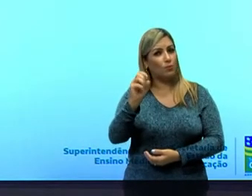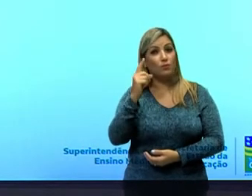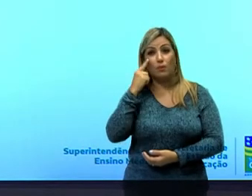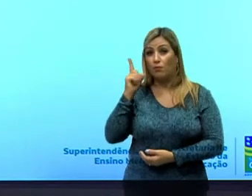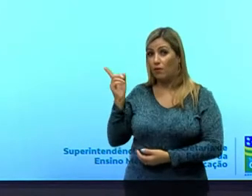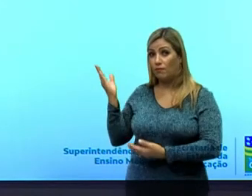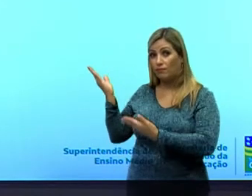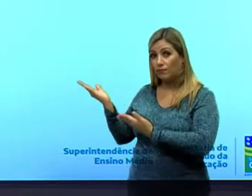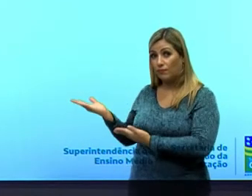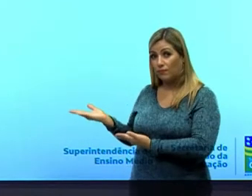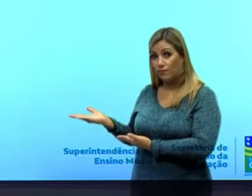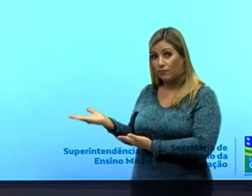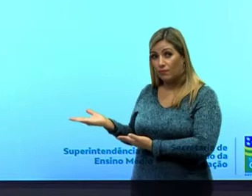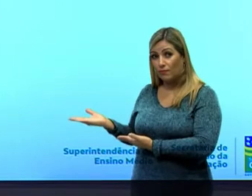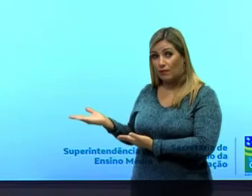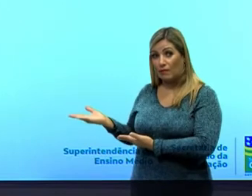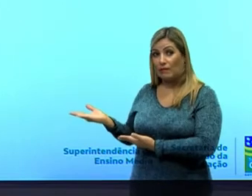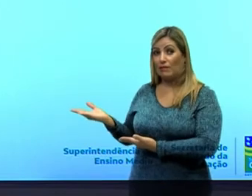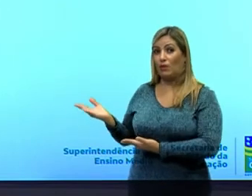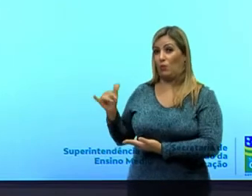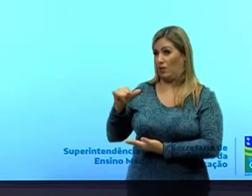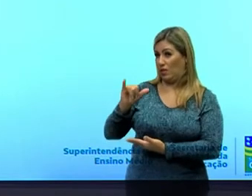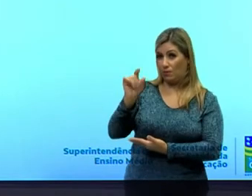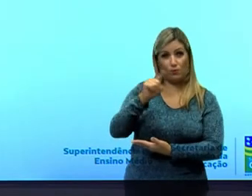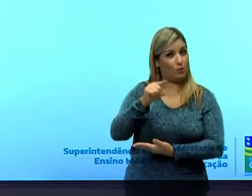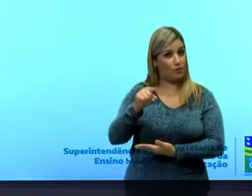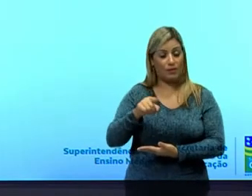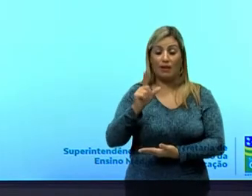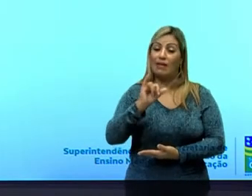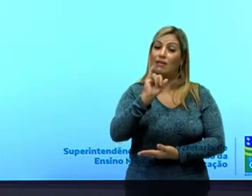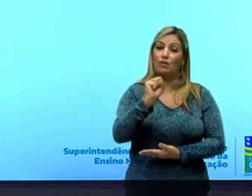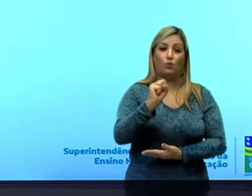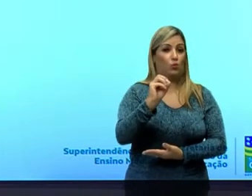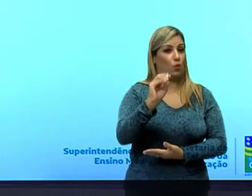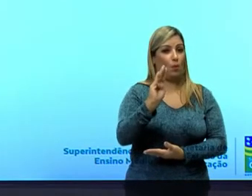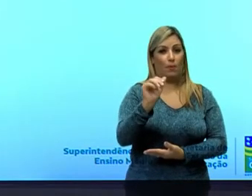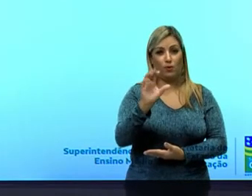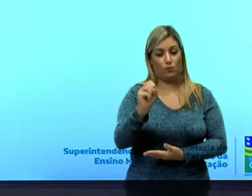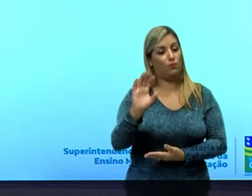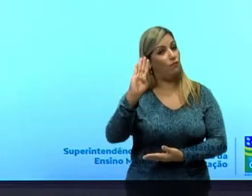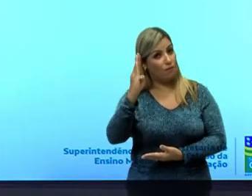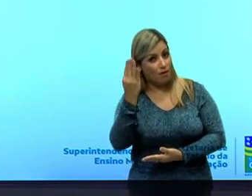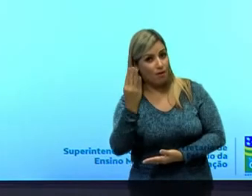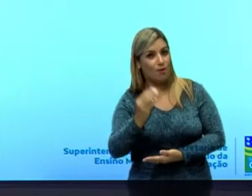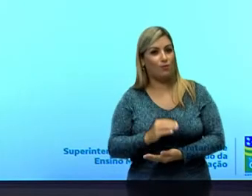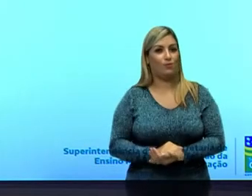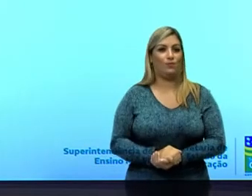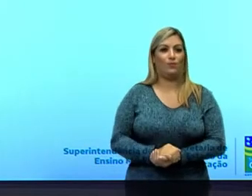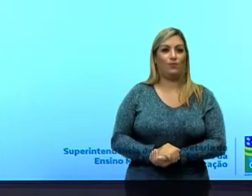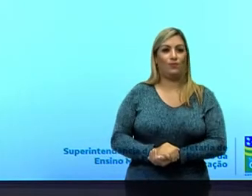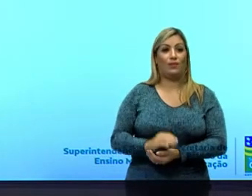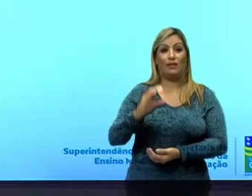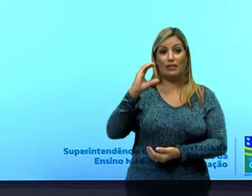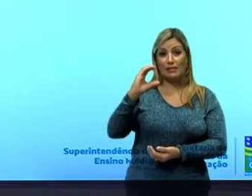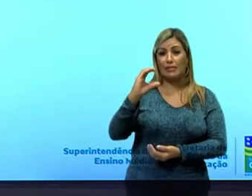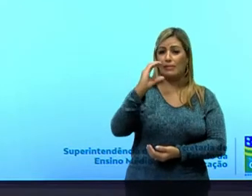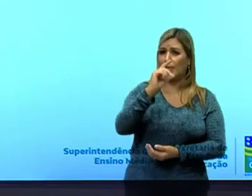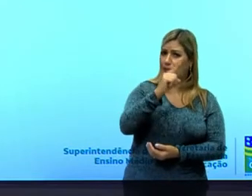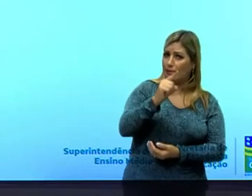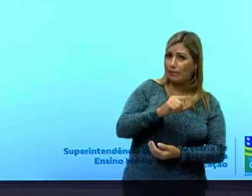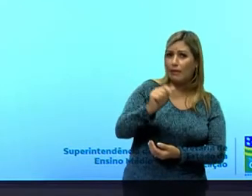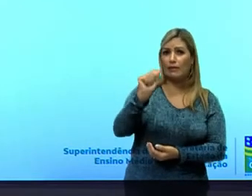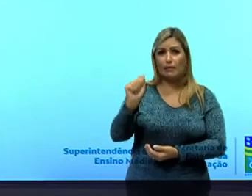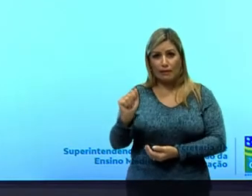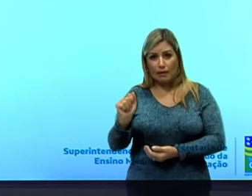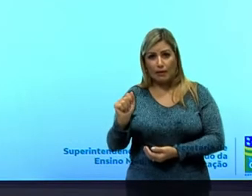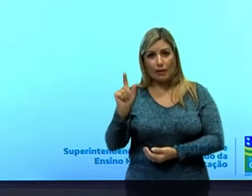e z só o que pessoal isóbaros então falsa né c&a são isótonos z ea